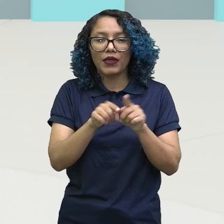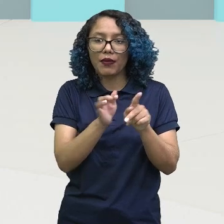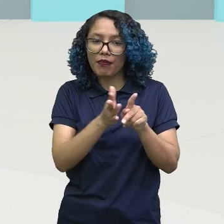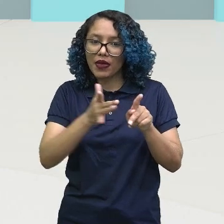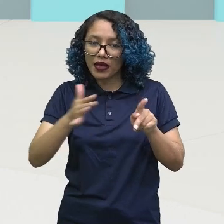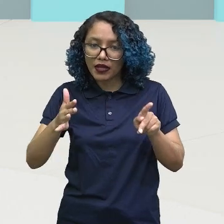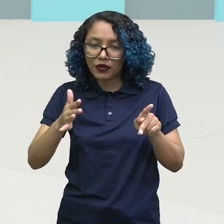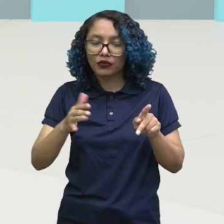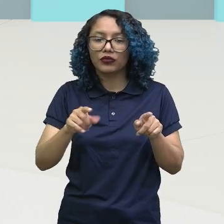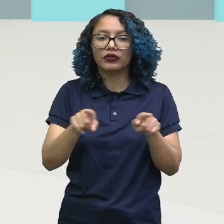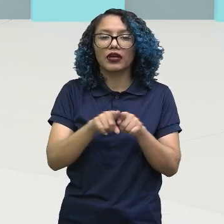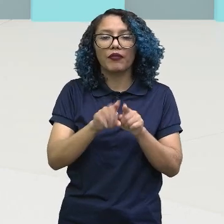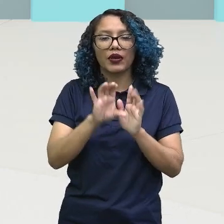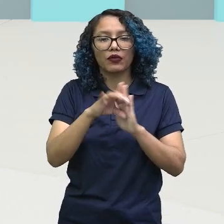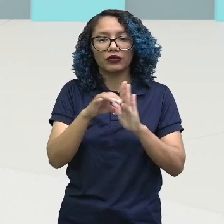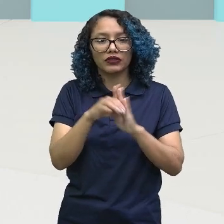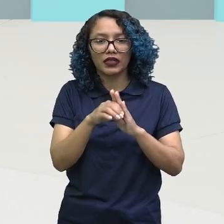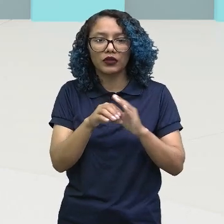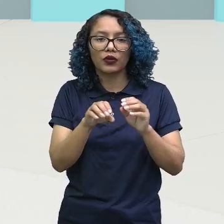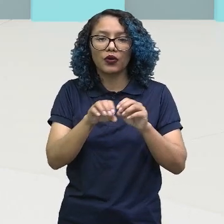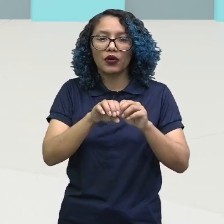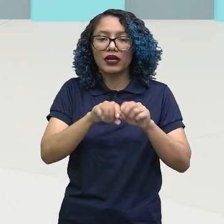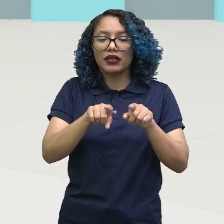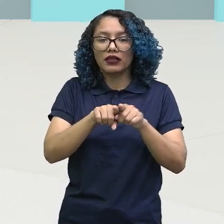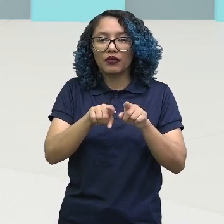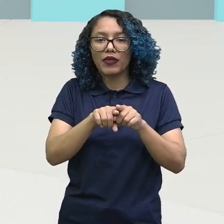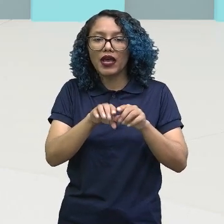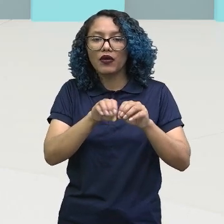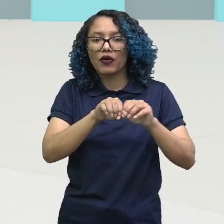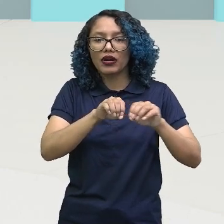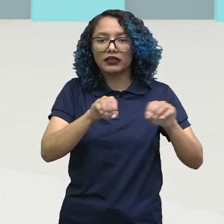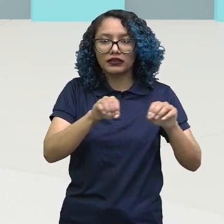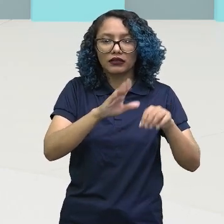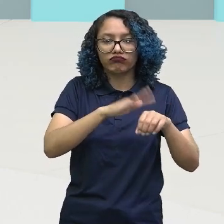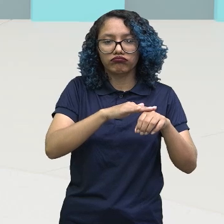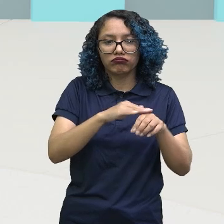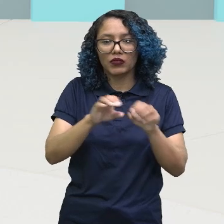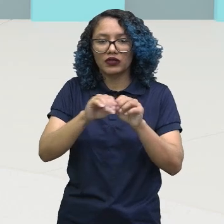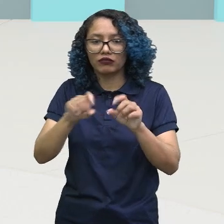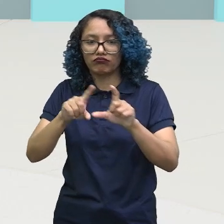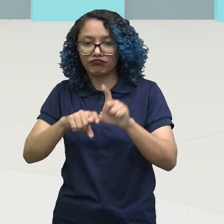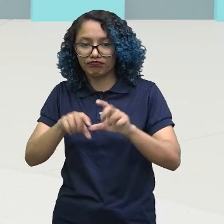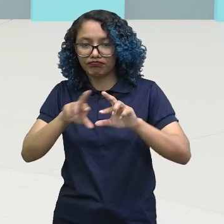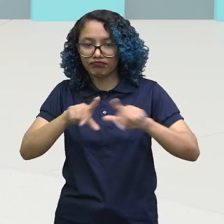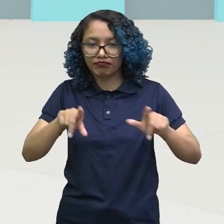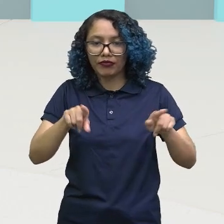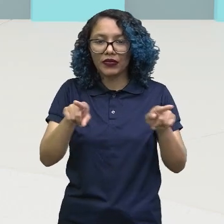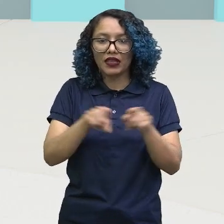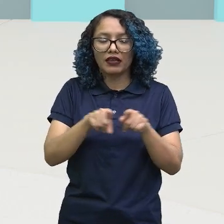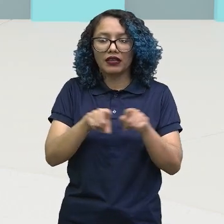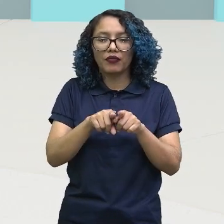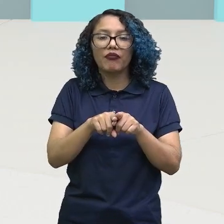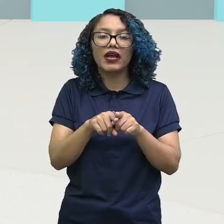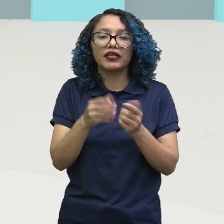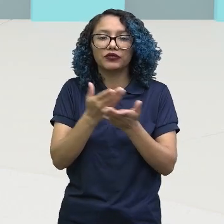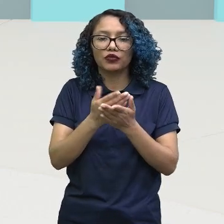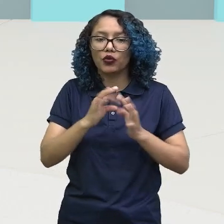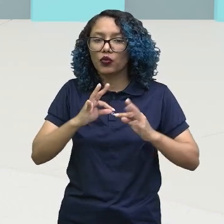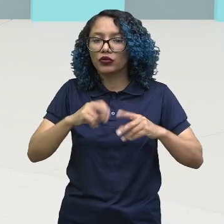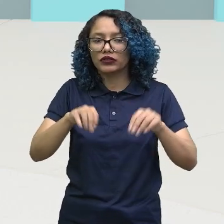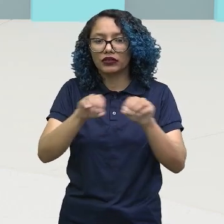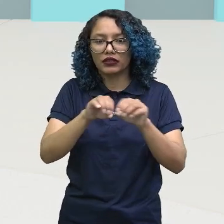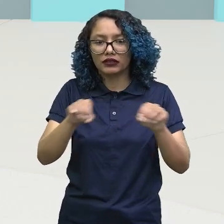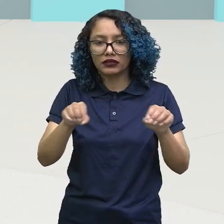de período, viu o conceito e a diferença entre oração coordenada e subordinada, e depois nós vimos todas as